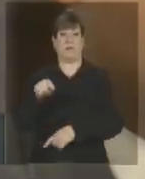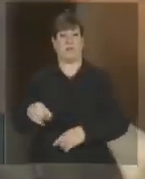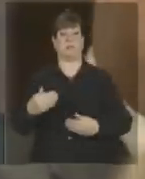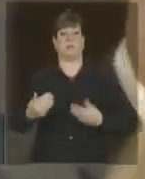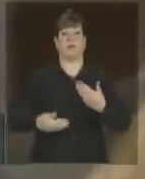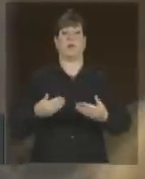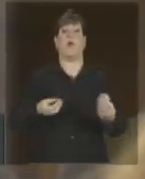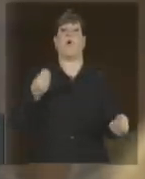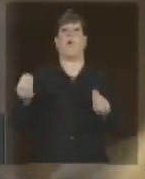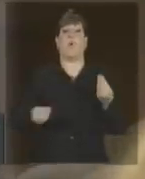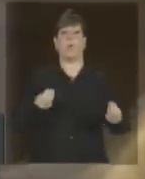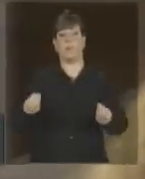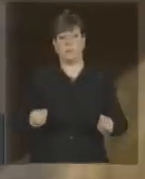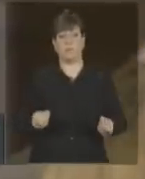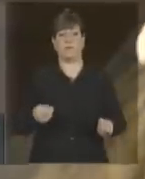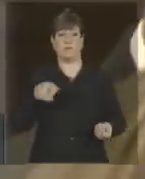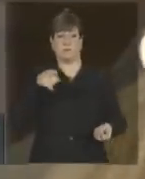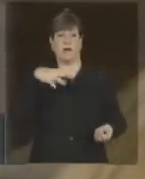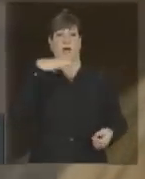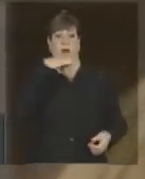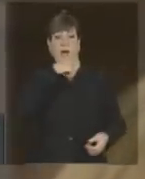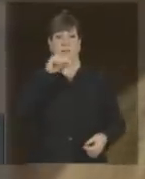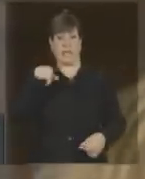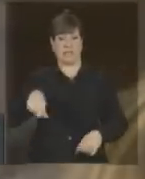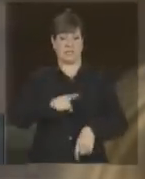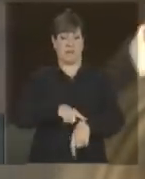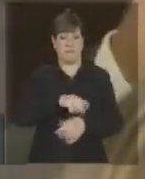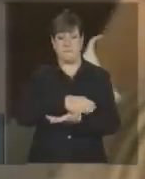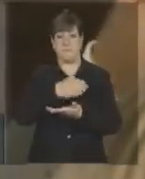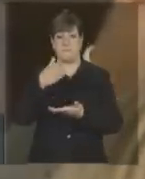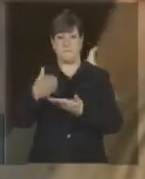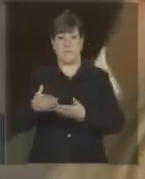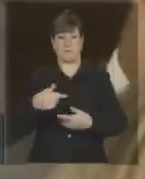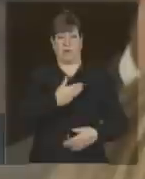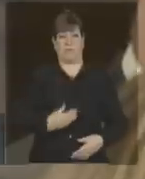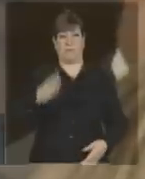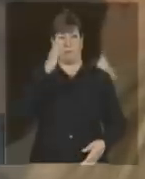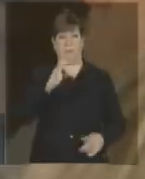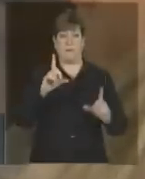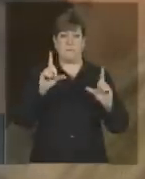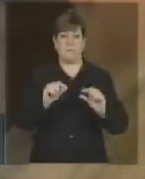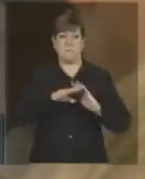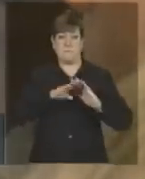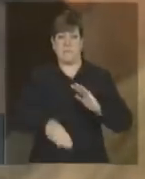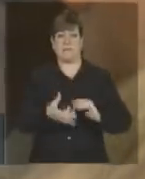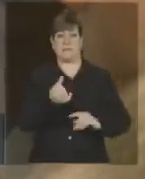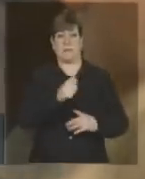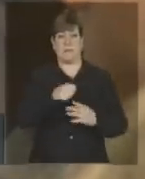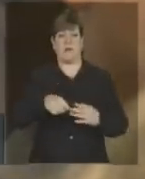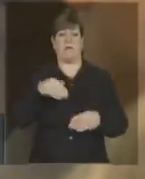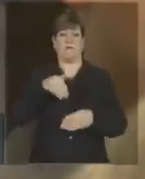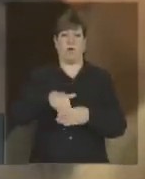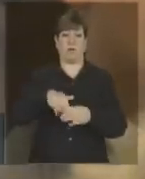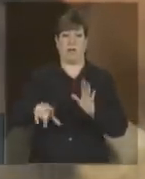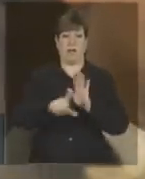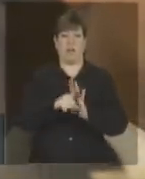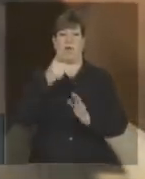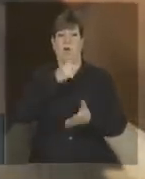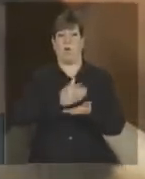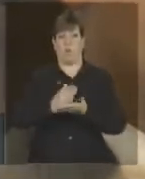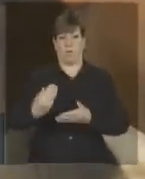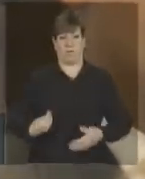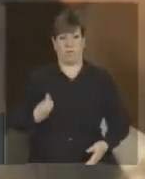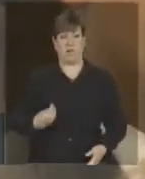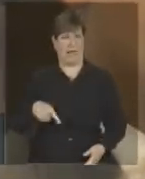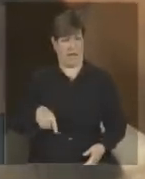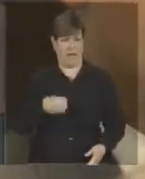A senhora acha que esse prazo do governo brasileiro de menos de 6 meses para botar a lei, entrar em vigor, é